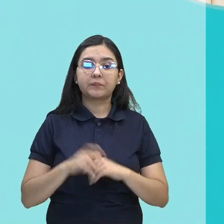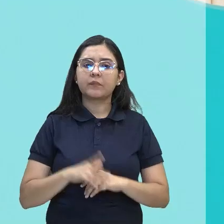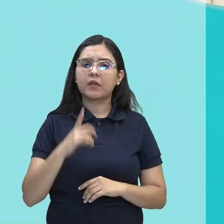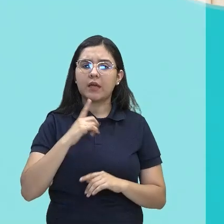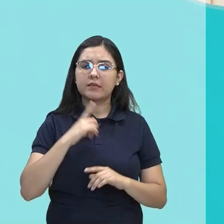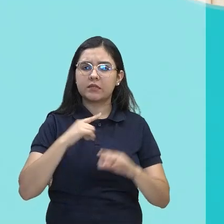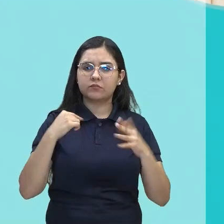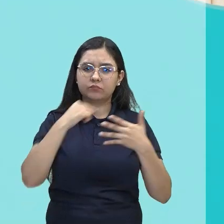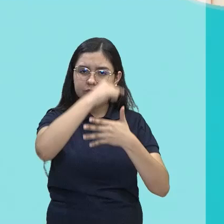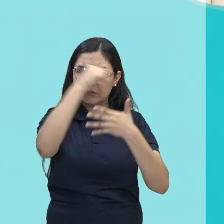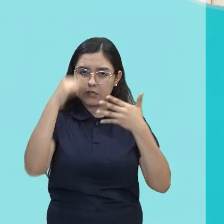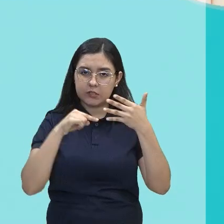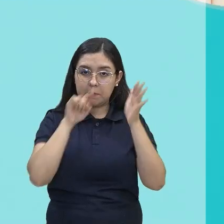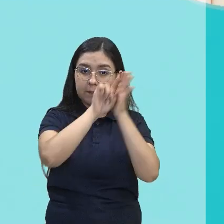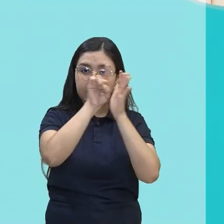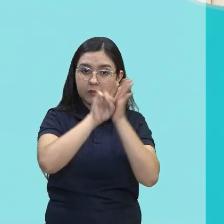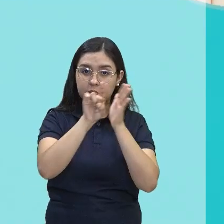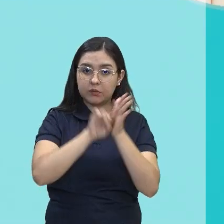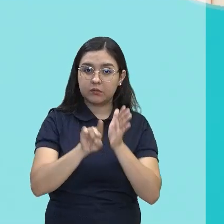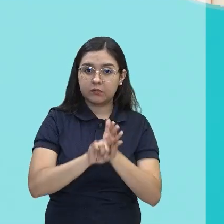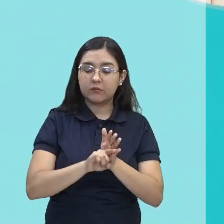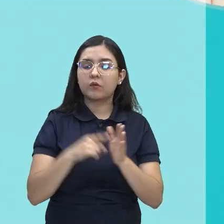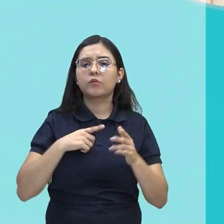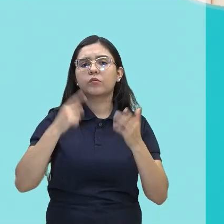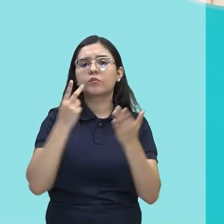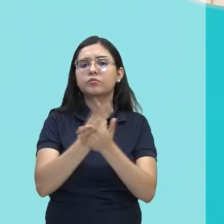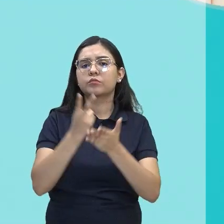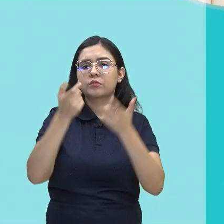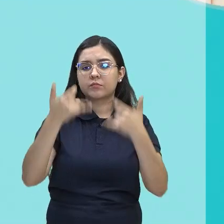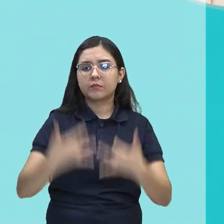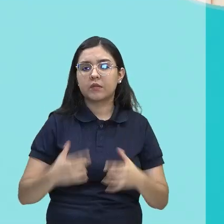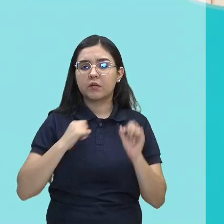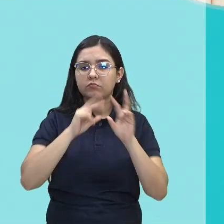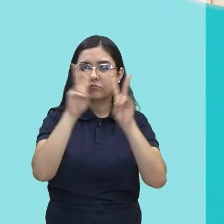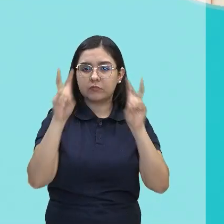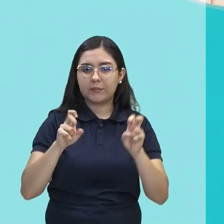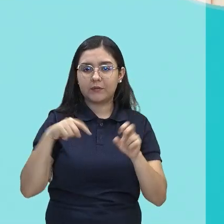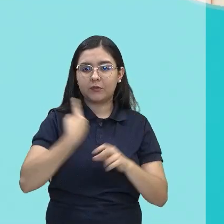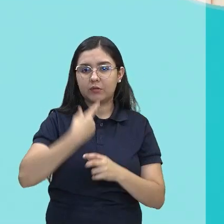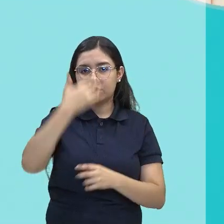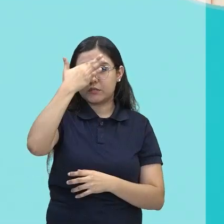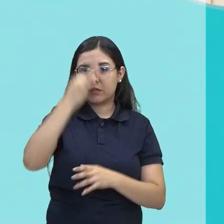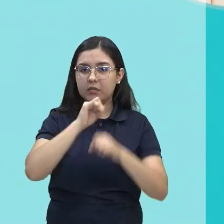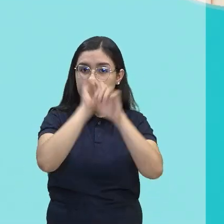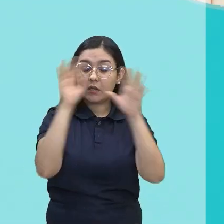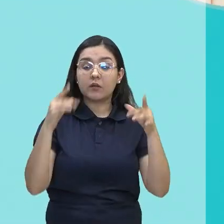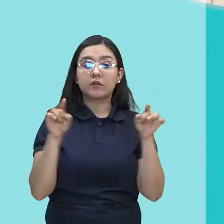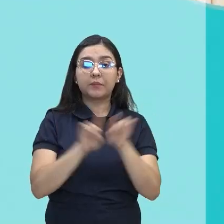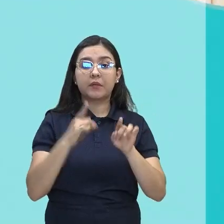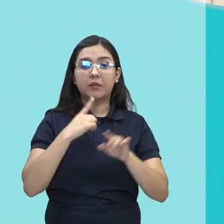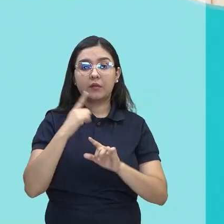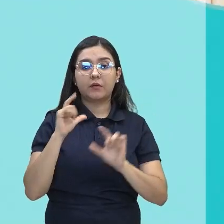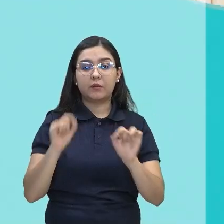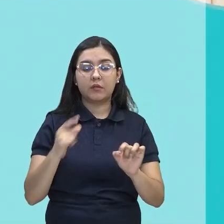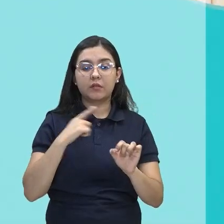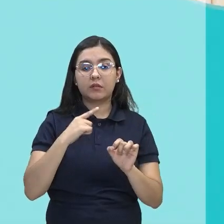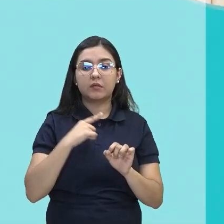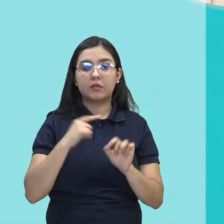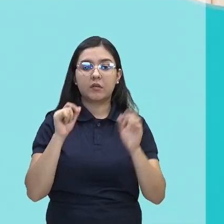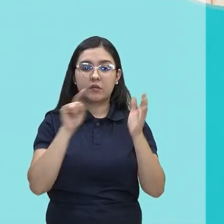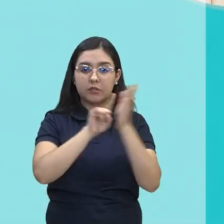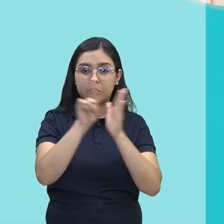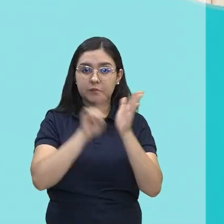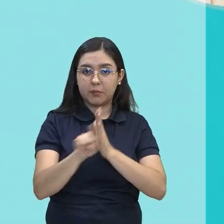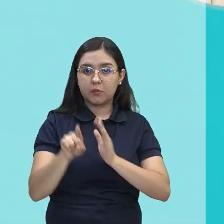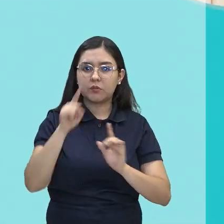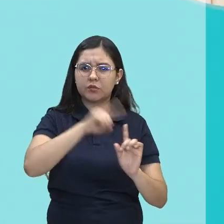question tags, né, nós vamos continuar falando um pouquinho mais desse tema, só para ficar bem claro até aqui. Nós temos, então, as question tags, né, que é um tipo de